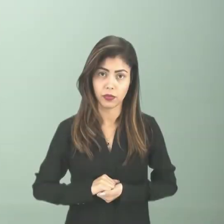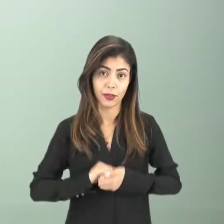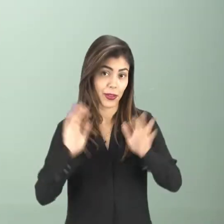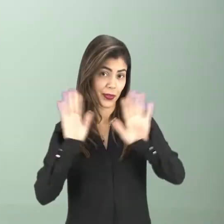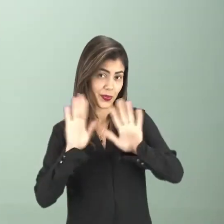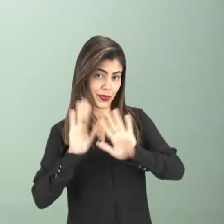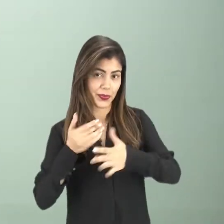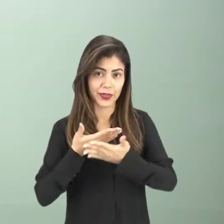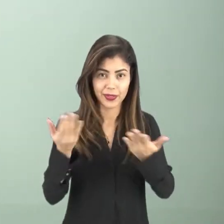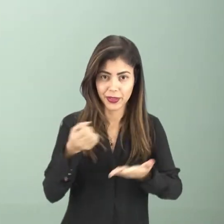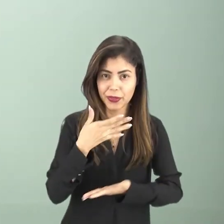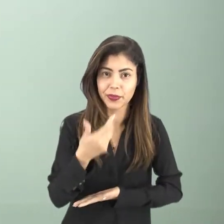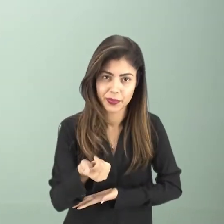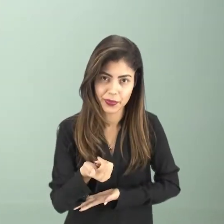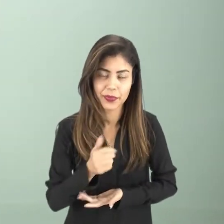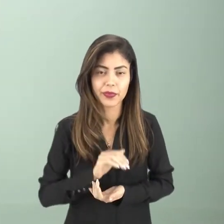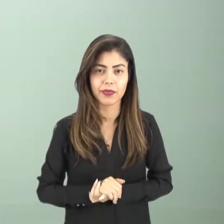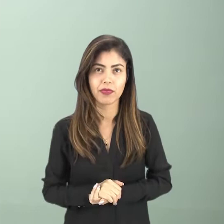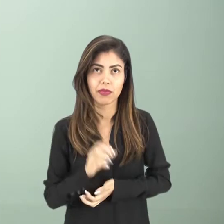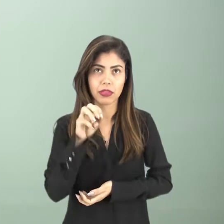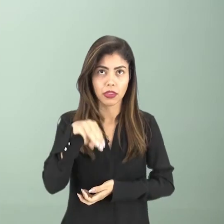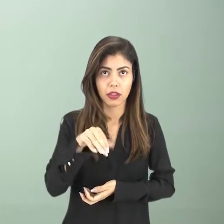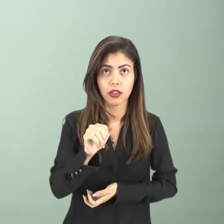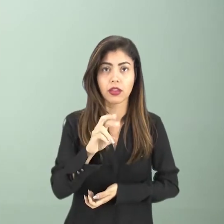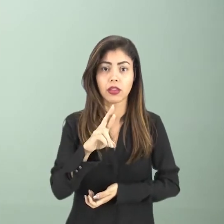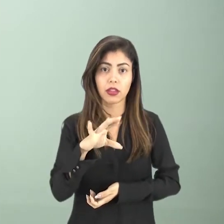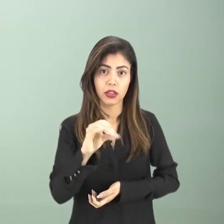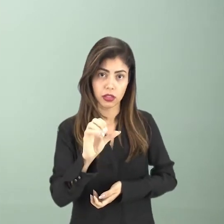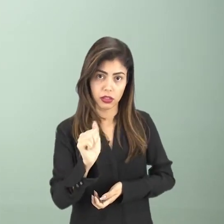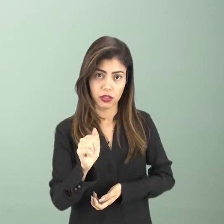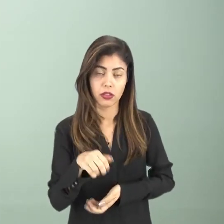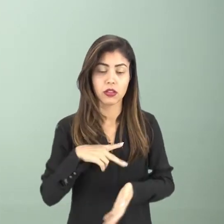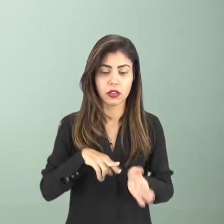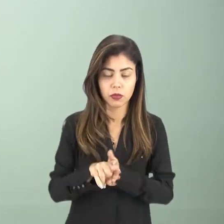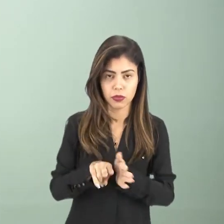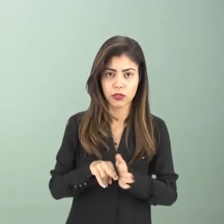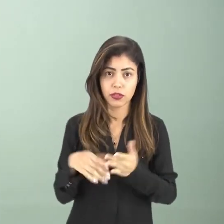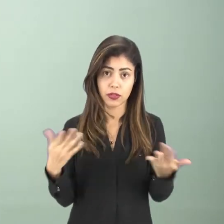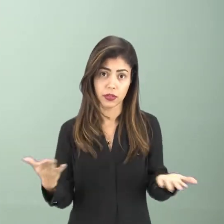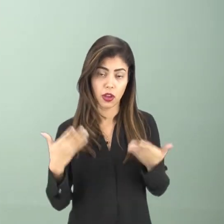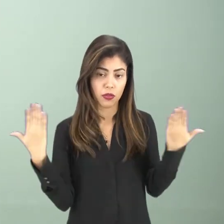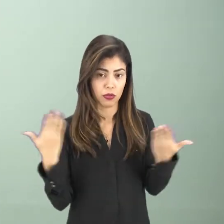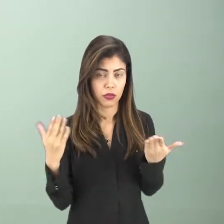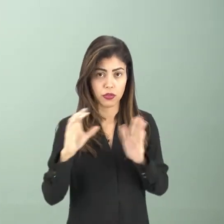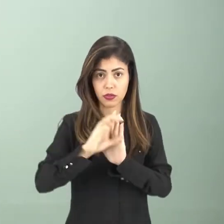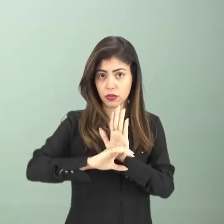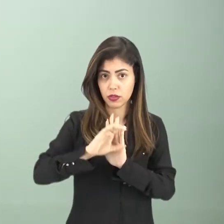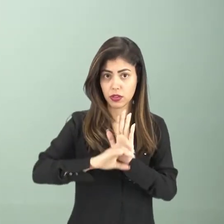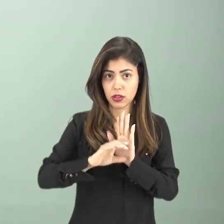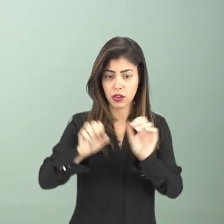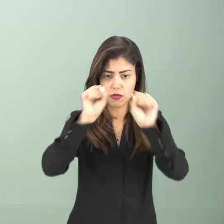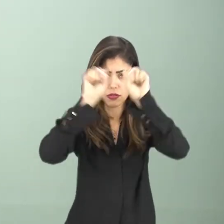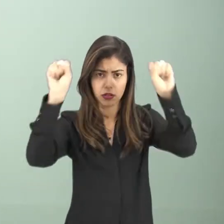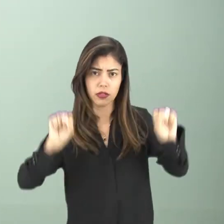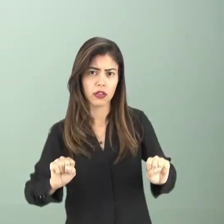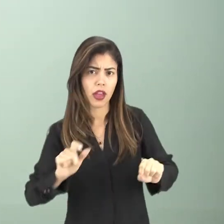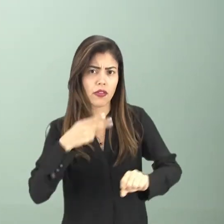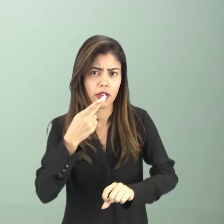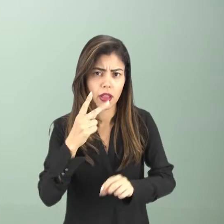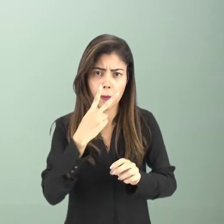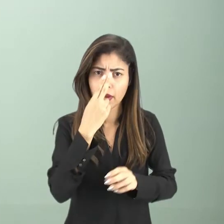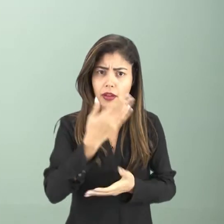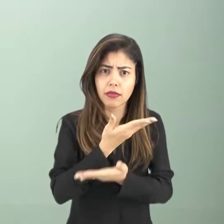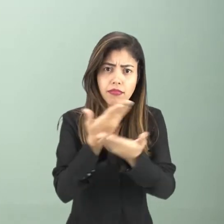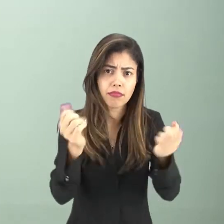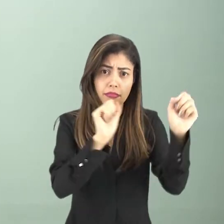E aí, pessoal, tudo bem? Eu sou o Marcos William, professor de Biologia, e hoje a nossa aula vai ser sobre um sistema que ele vai